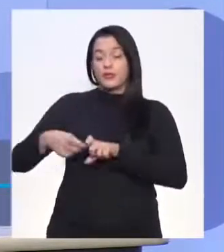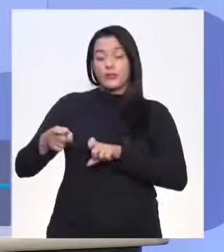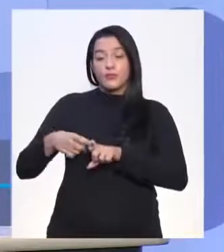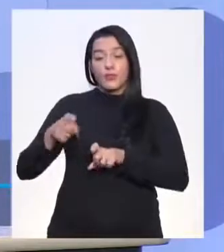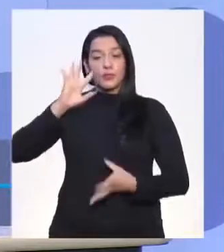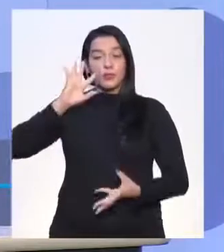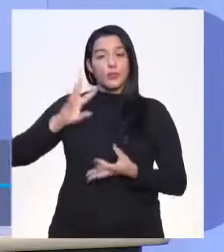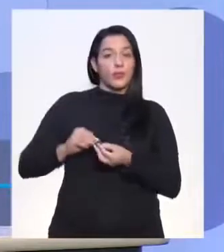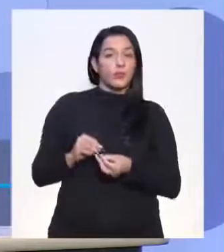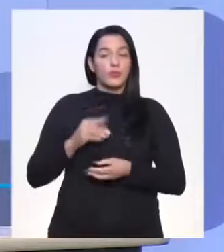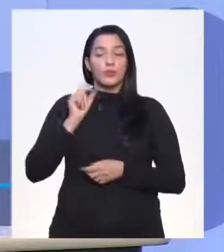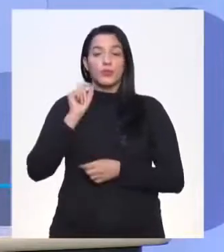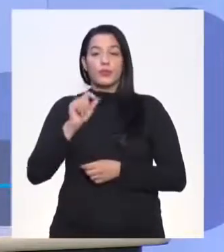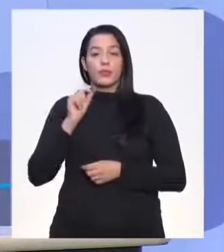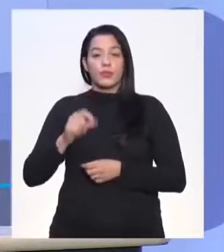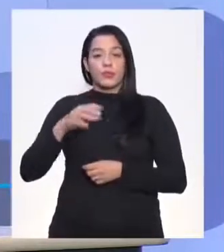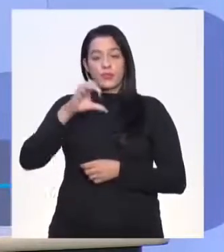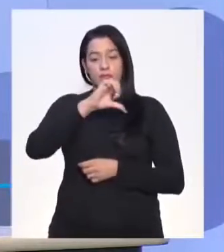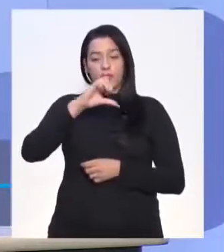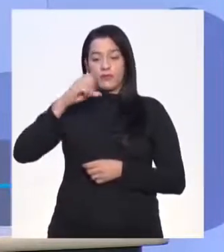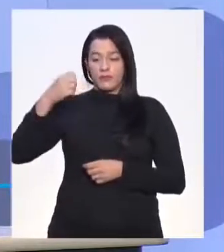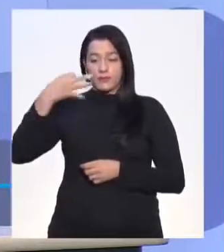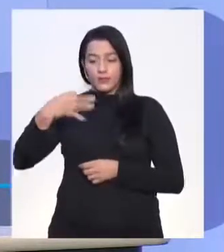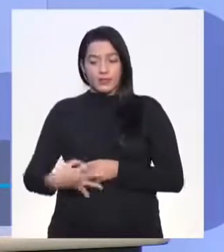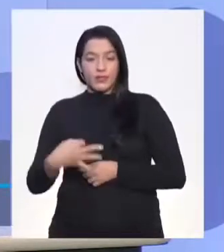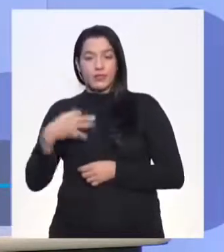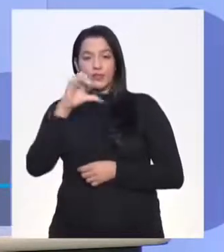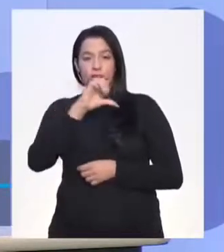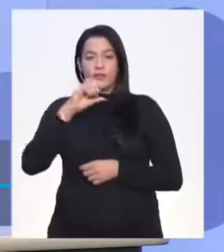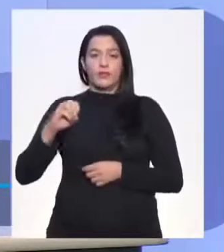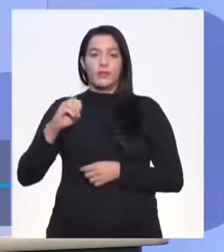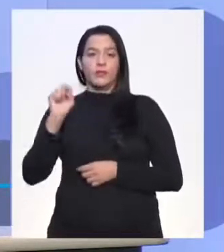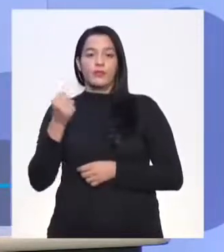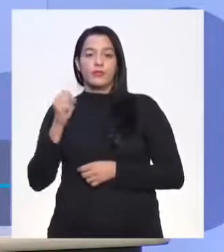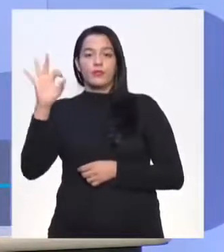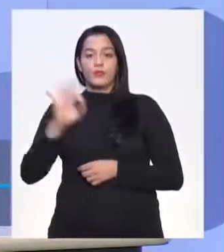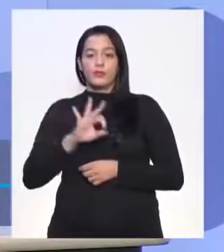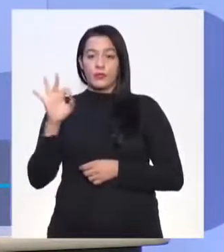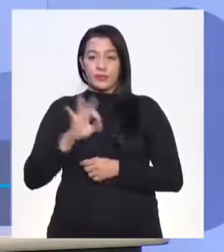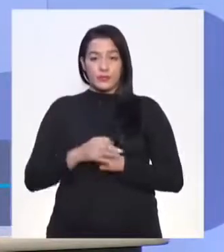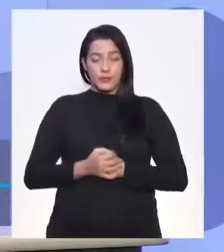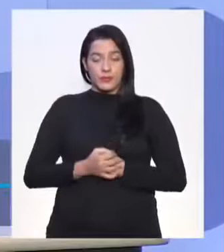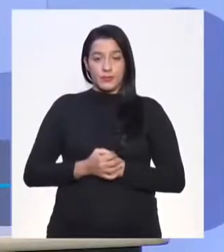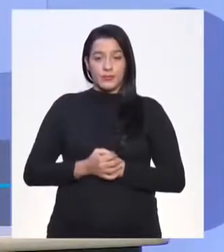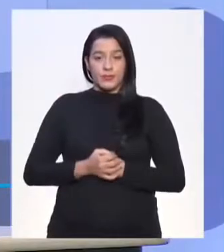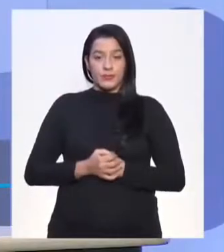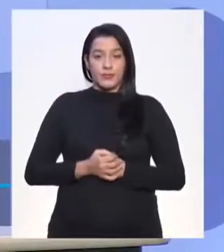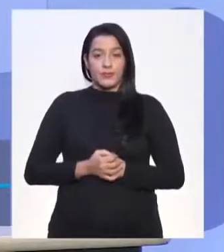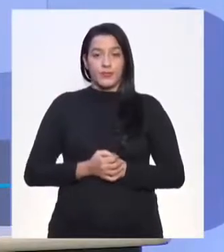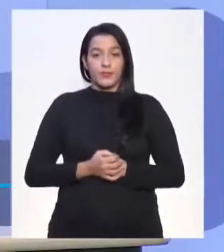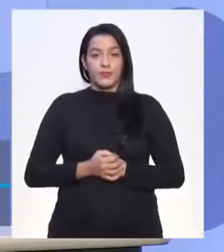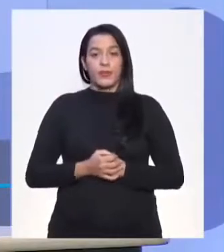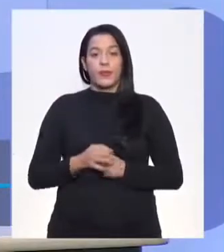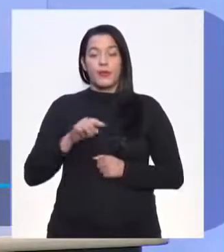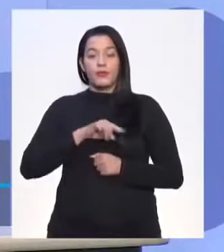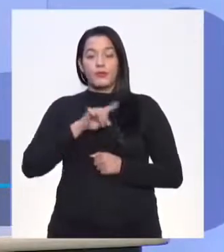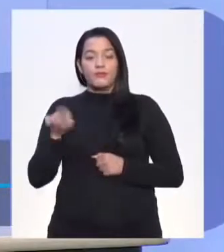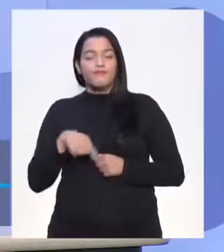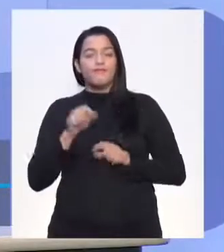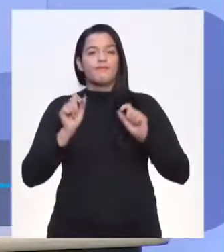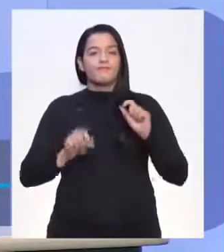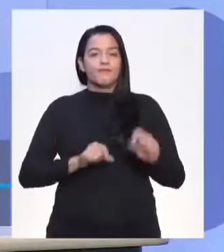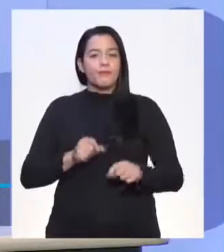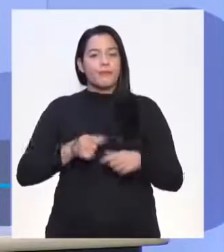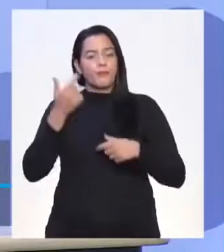estavam certos em 99% das ocasiões. E ele fala assim, a questão é, quanto